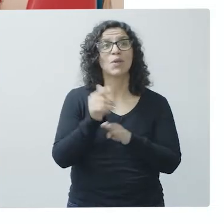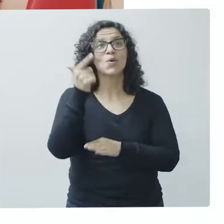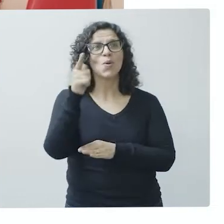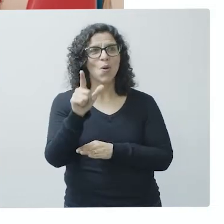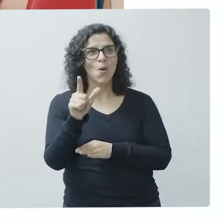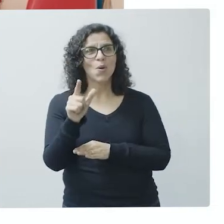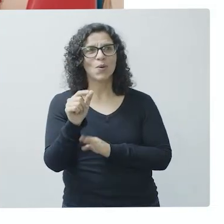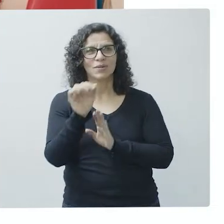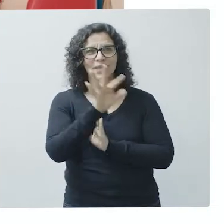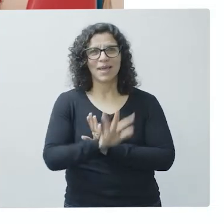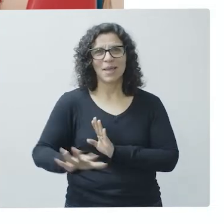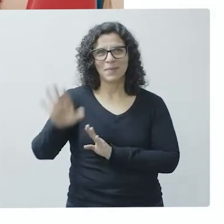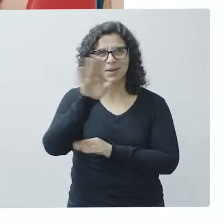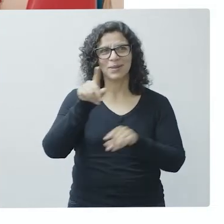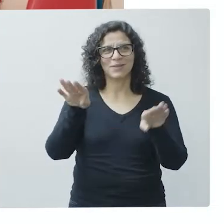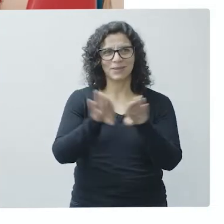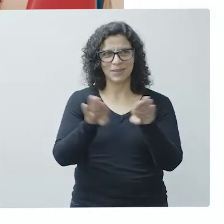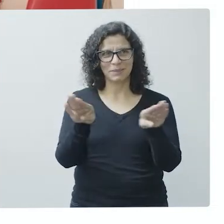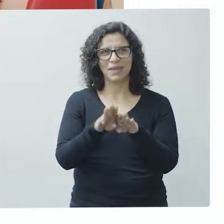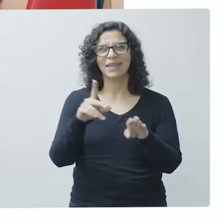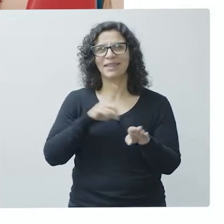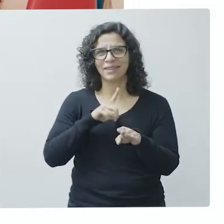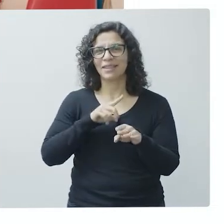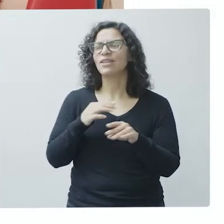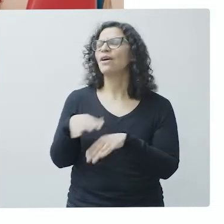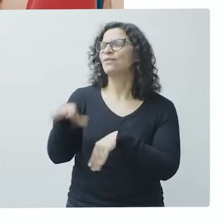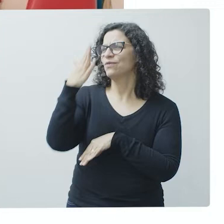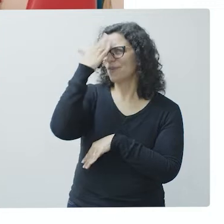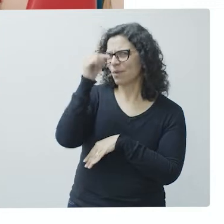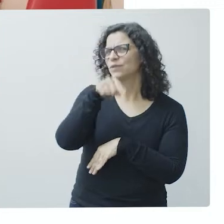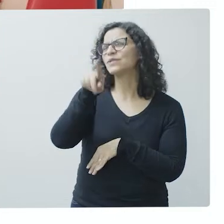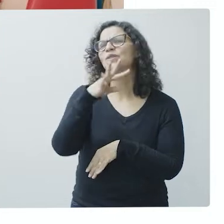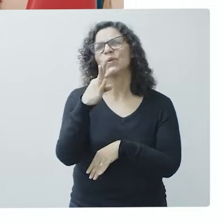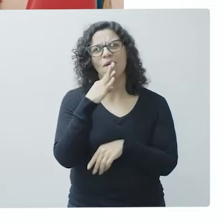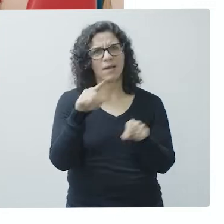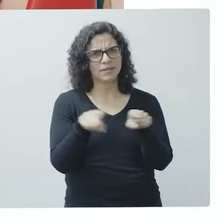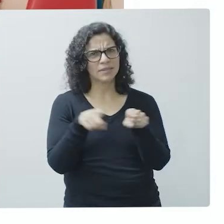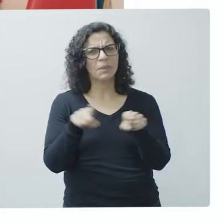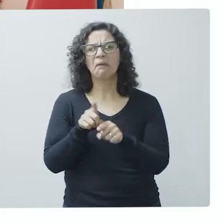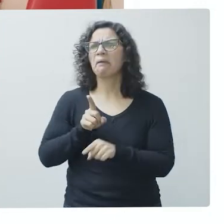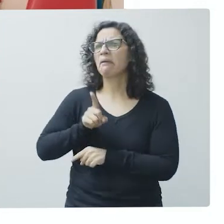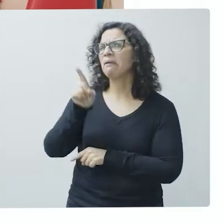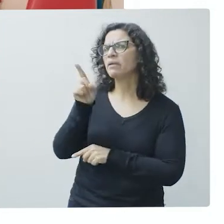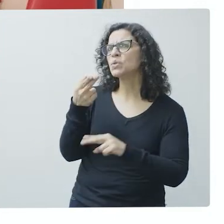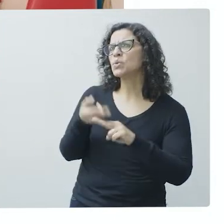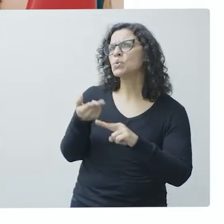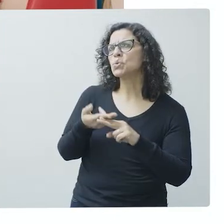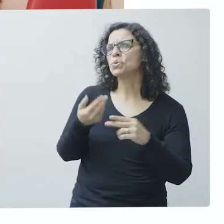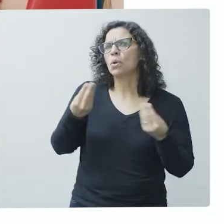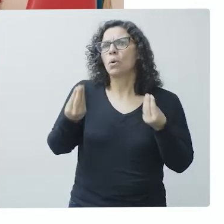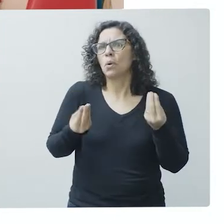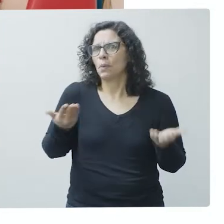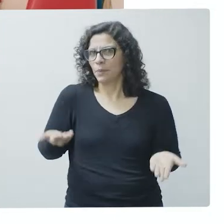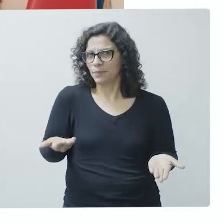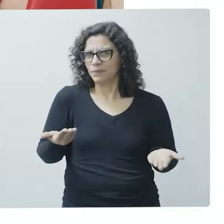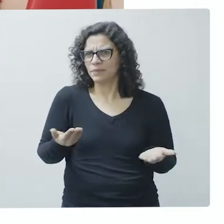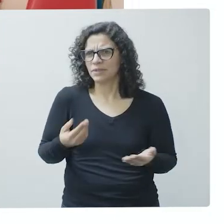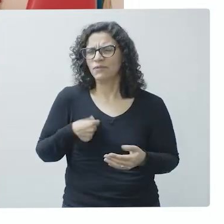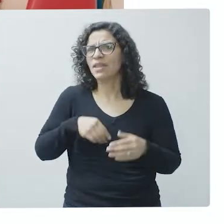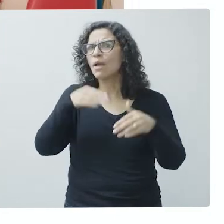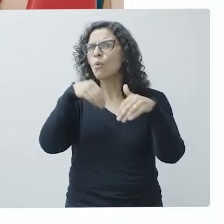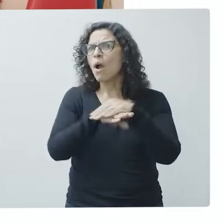outra imagem também bem conhecida de vocês. O que será que isso traz? O que será